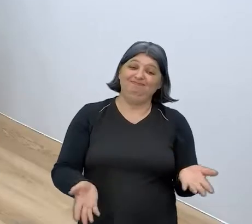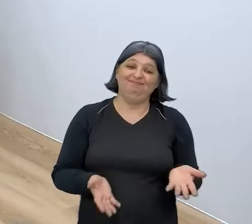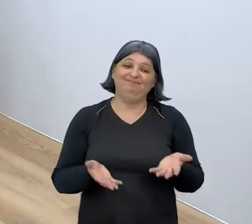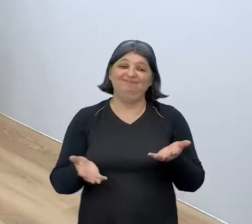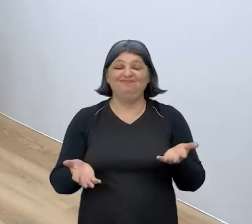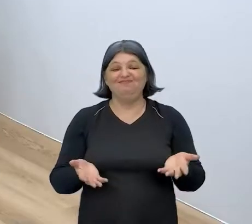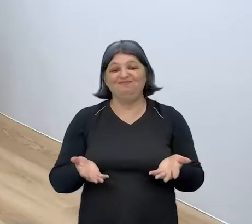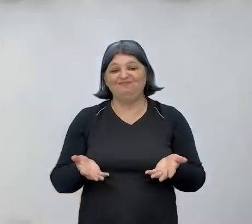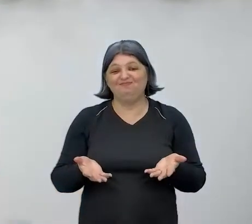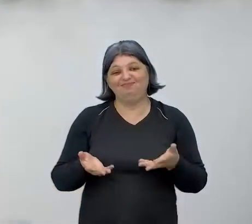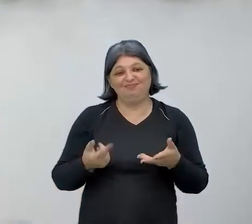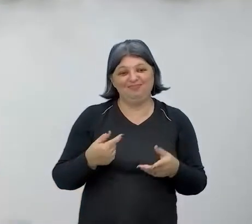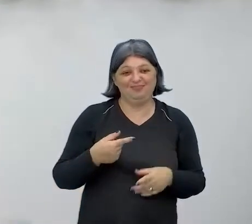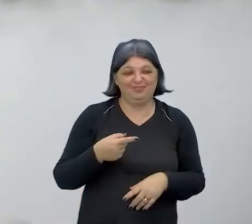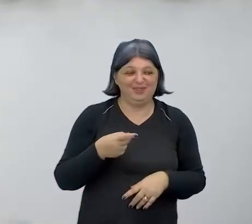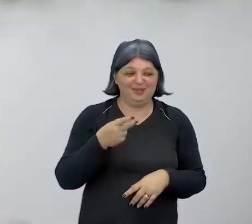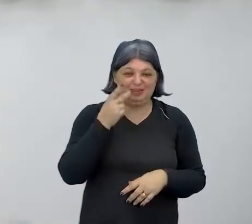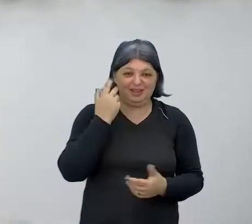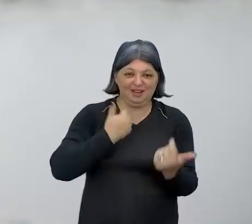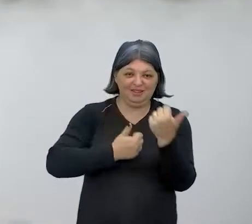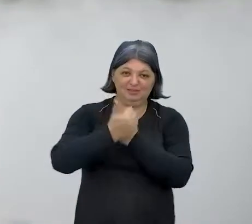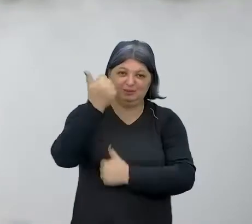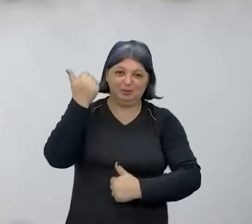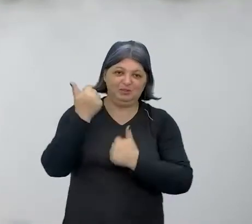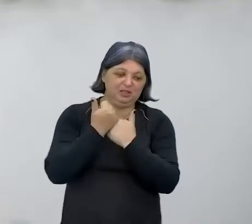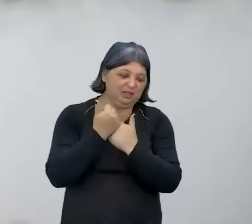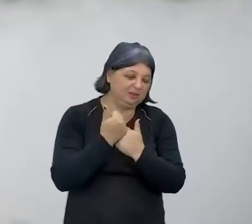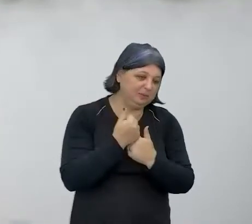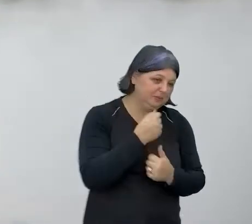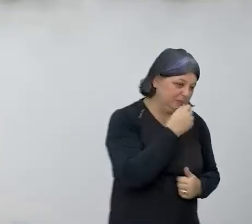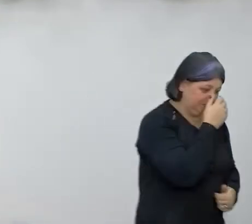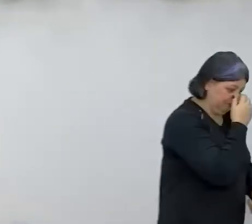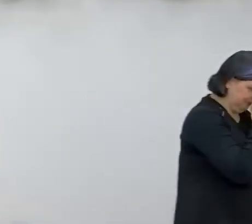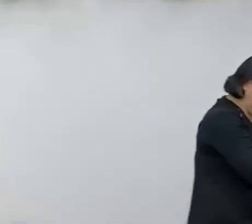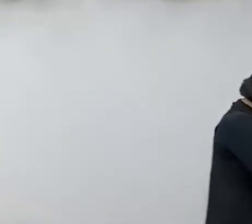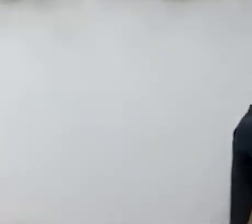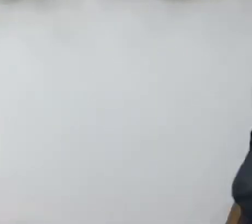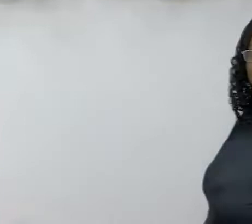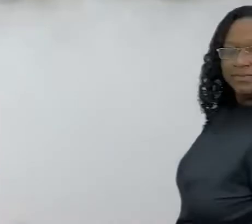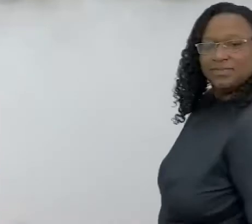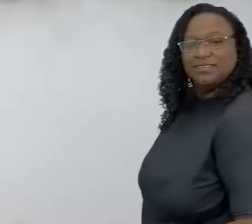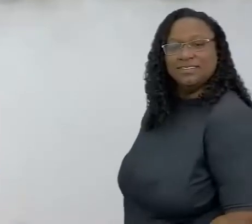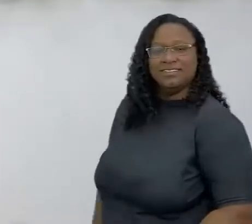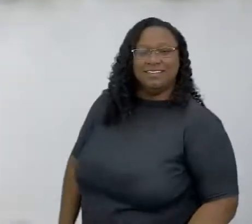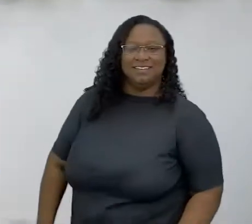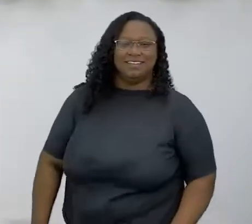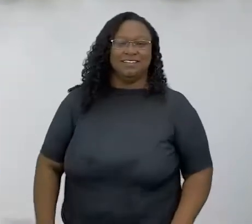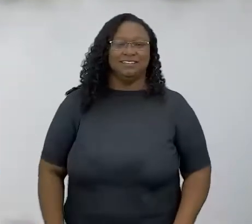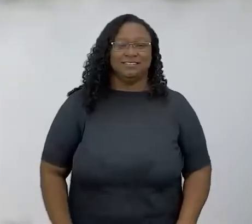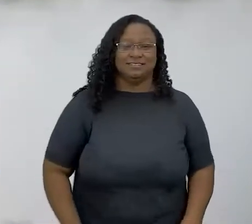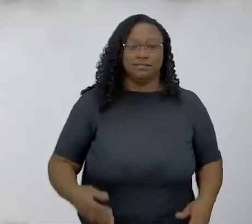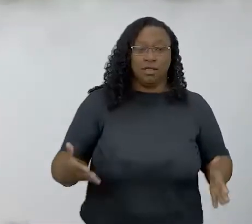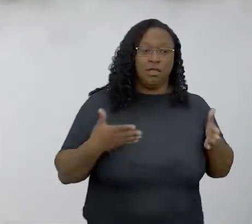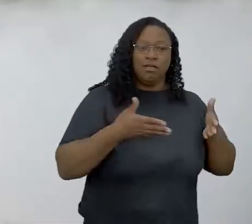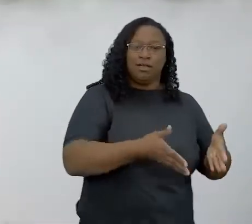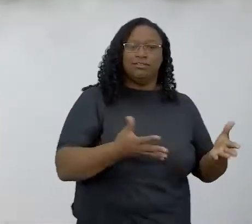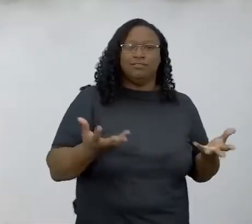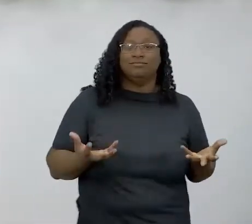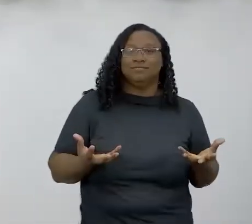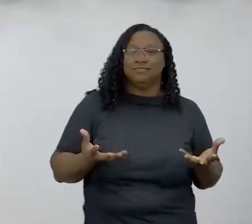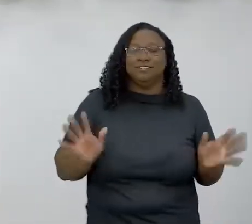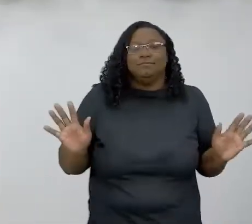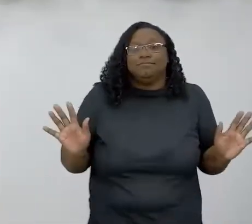Então, é porque é tudo muito relativo. Eu cheguei no que eu queria, mas agora eu quero outra coisa. Exato. Então, você está sempre querendo algo. Eu já comentei.